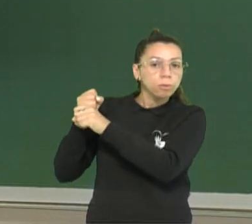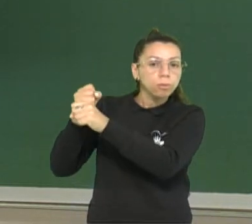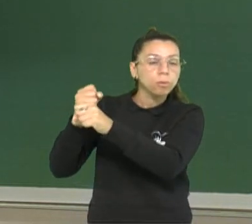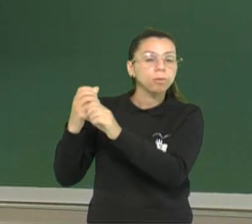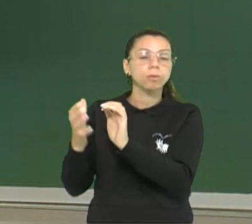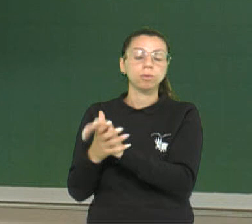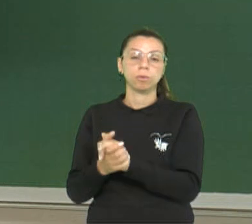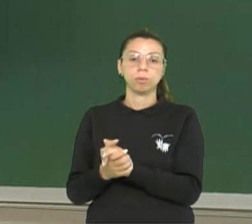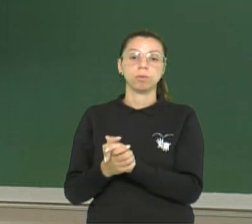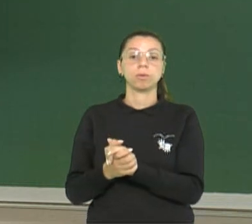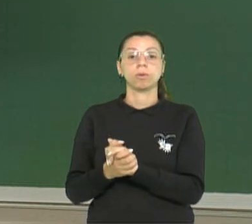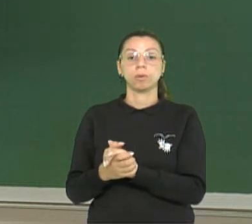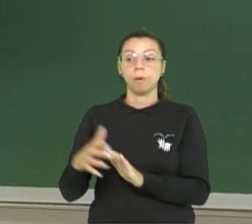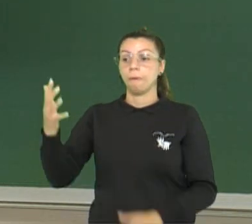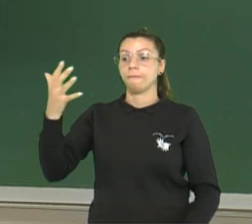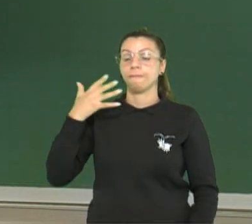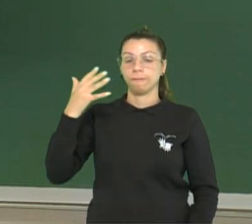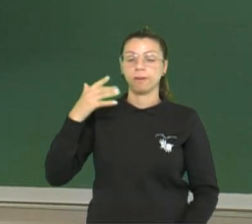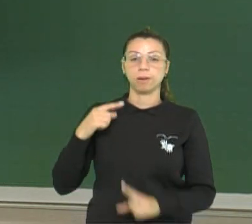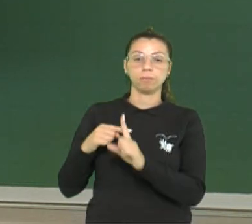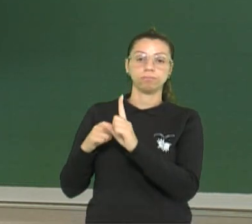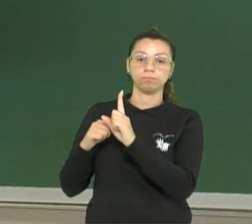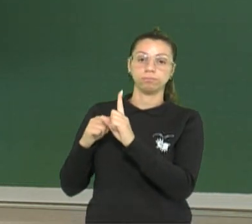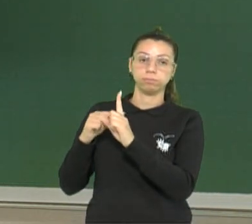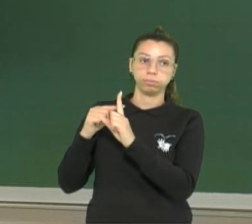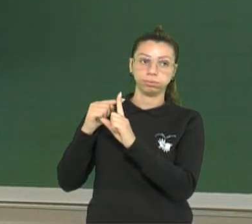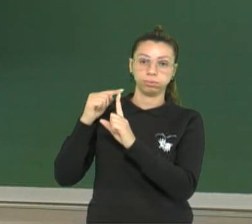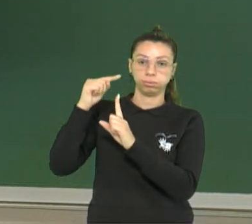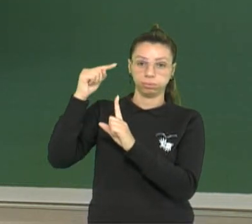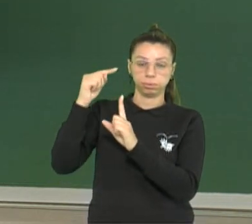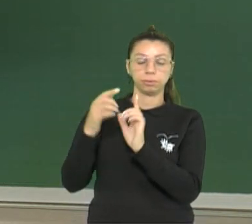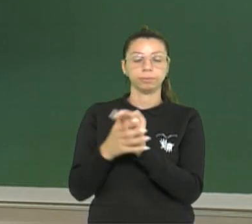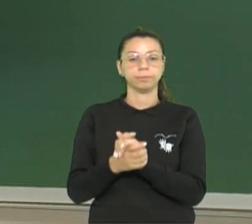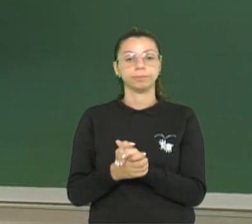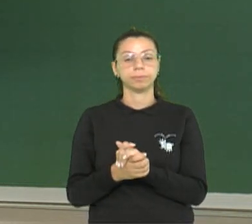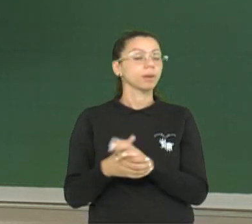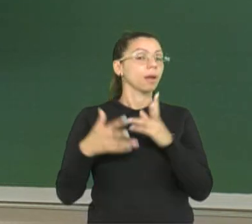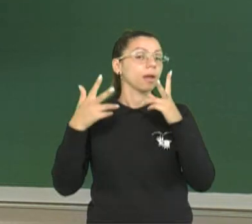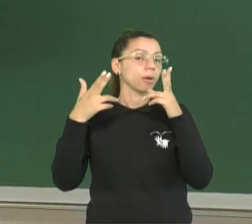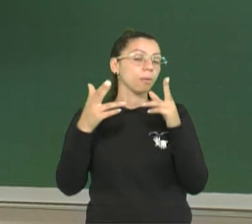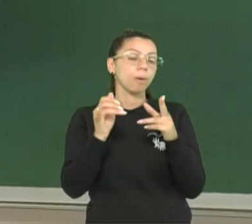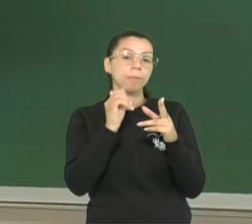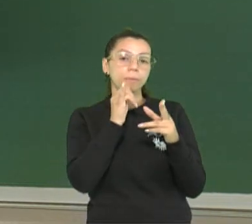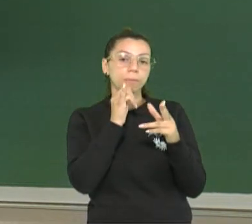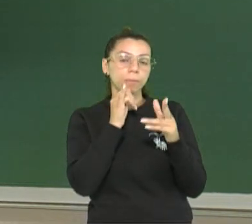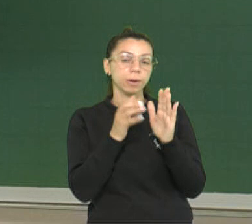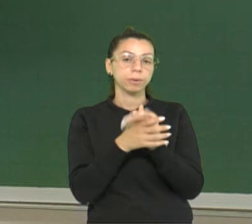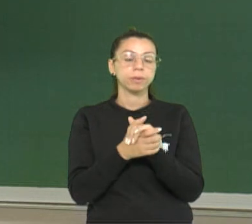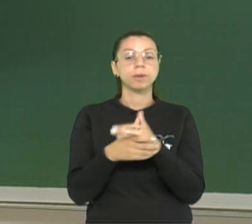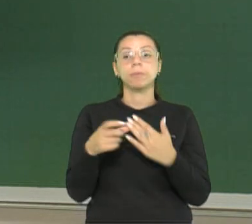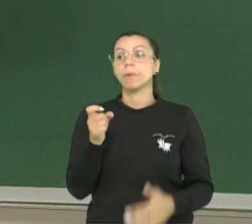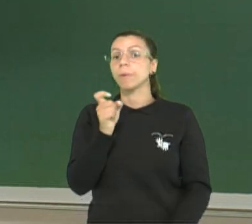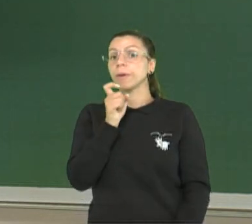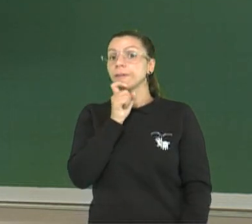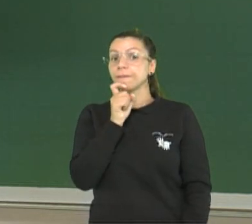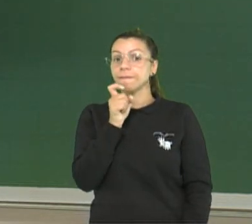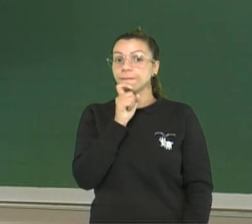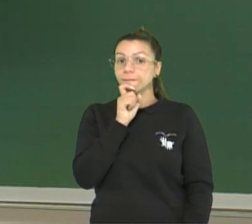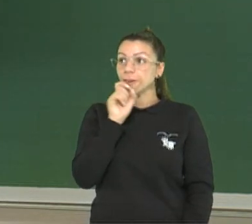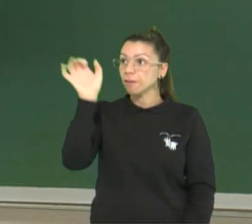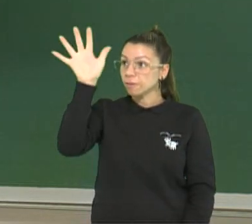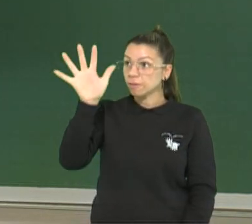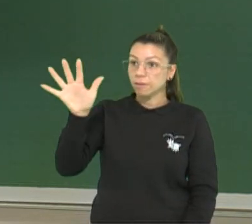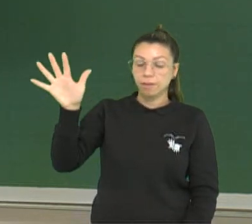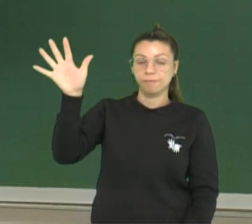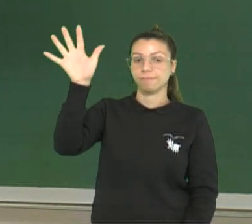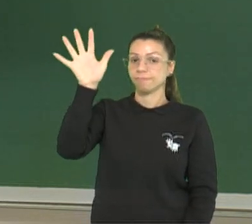ele será quente, ele apresentará temperaturas elevadas. Da mesma forma que os invernos nessas localidades